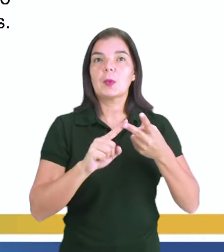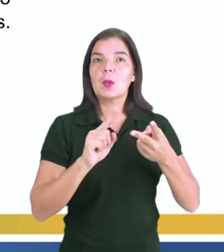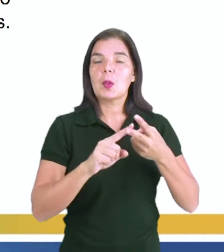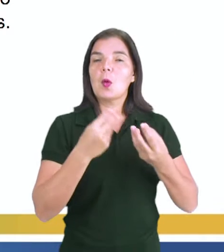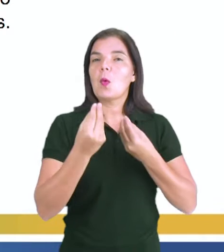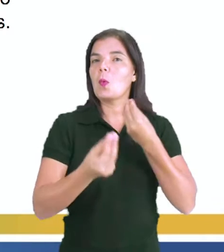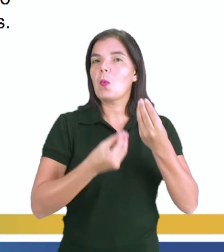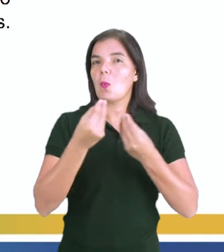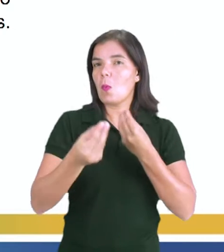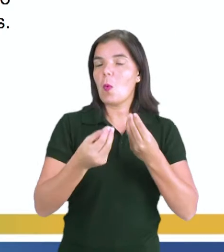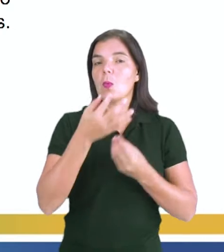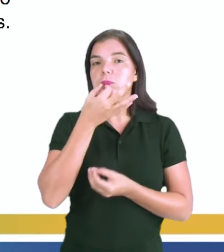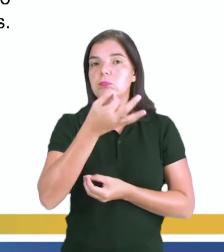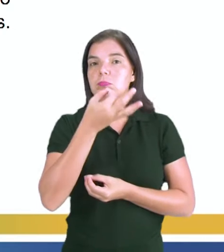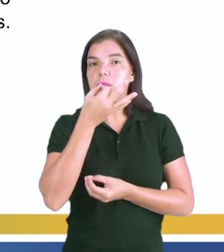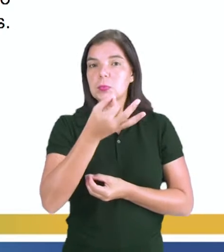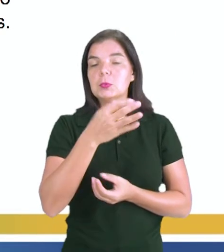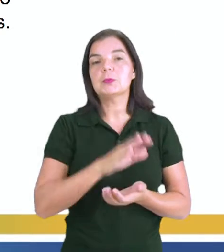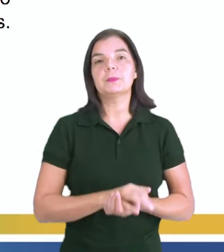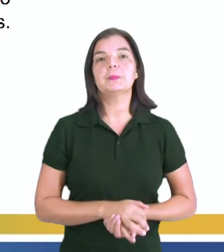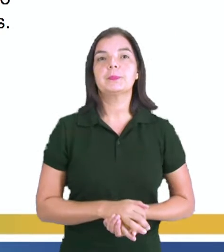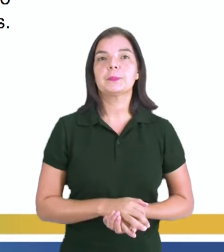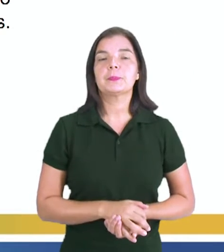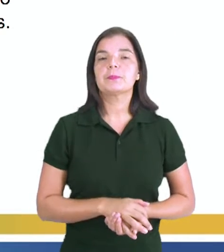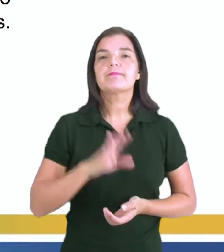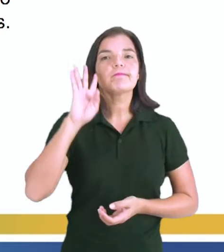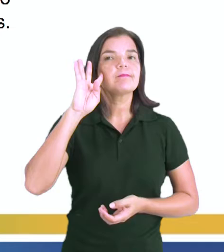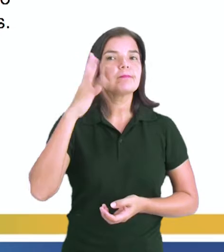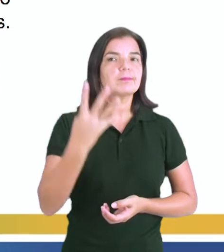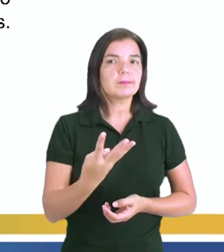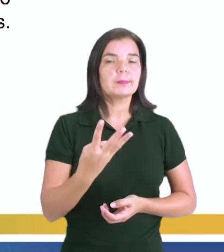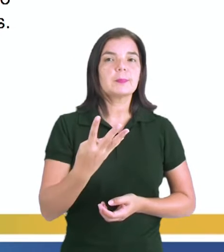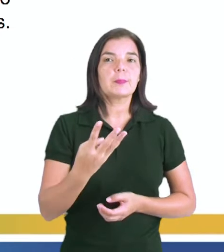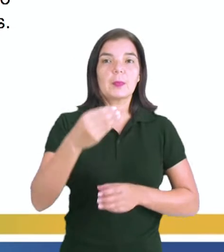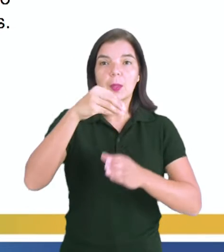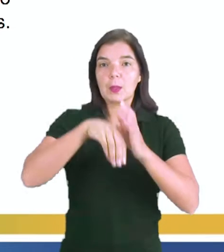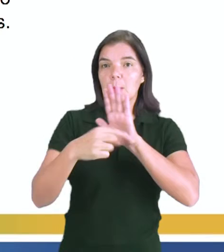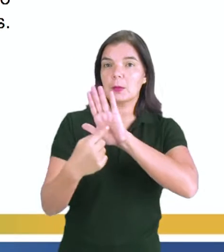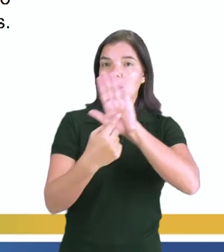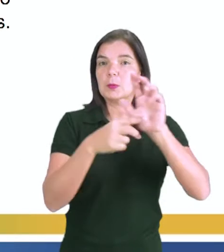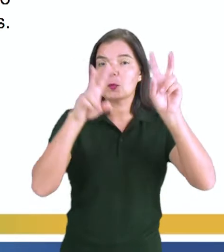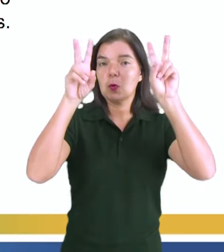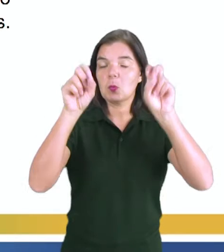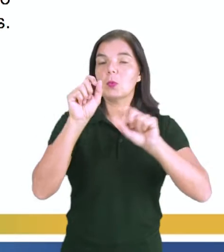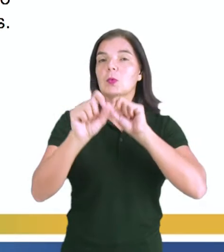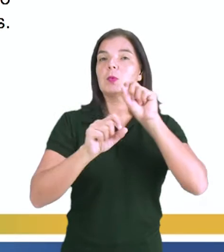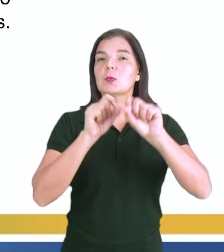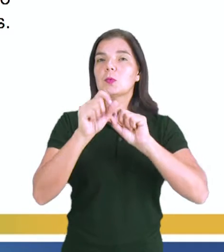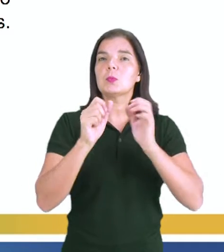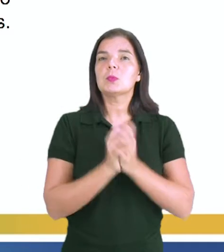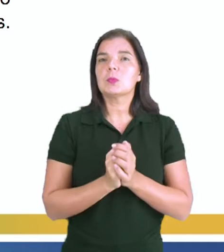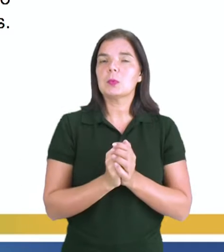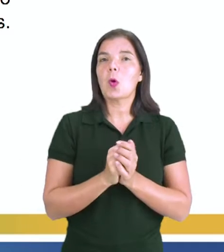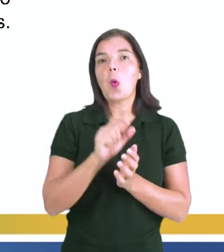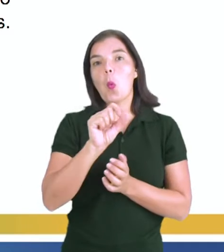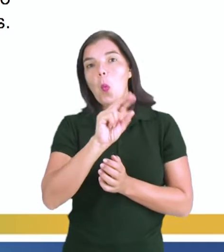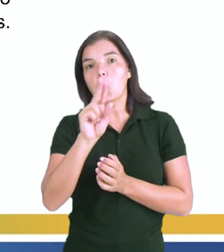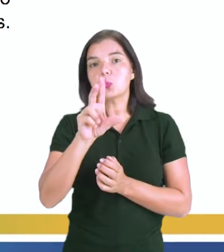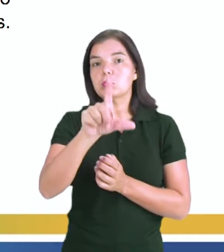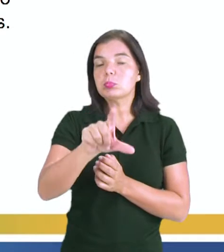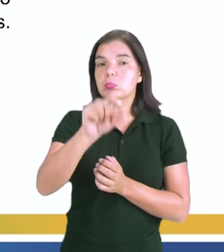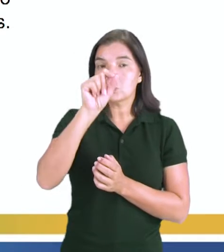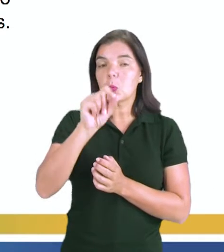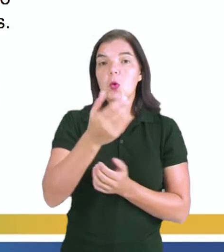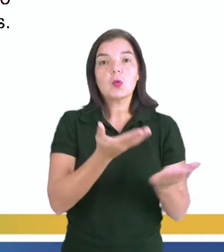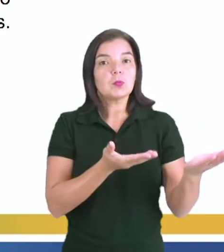uma tese ou ponto de vista. A decisão, dentro da apresentação do tema, nós temos a decisão ou escolha de um caminho